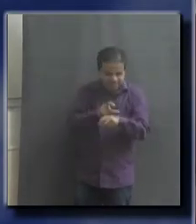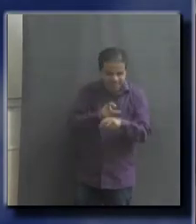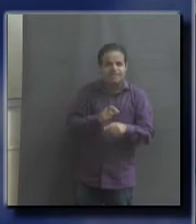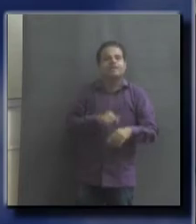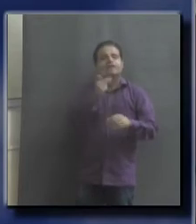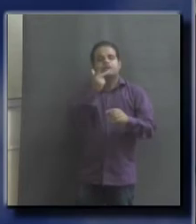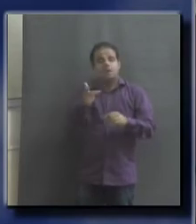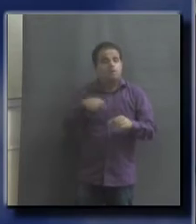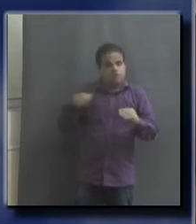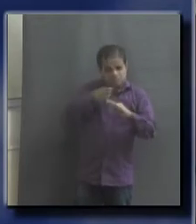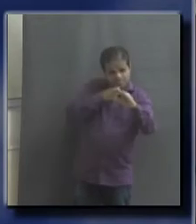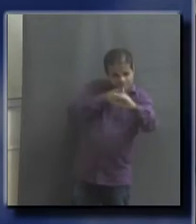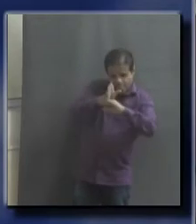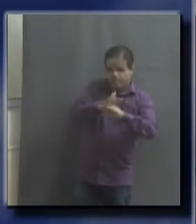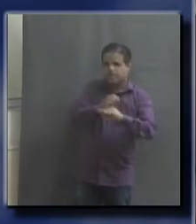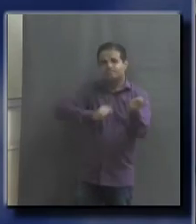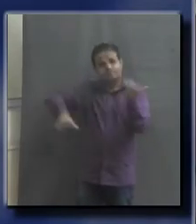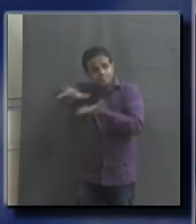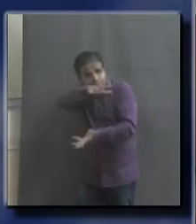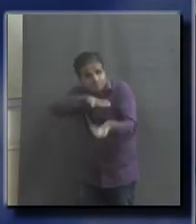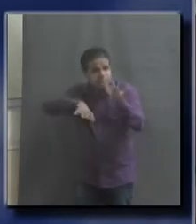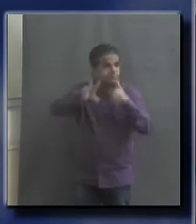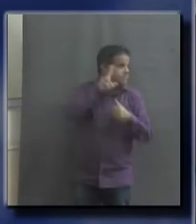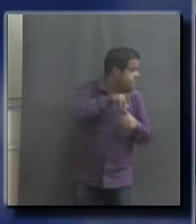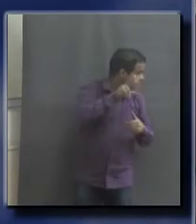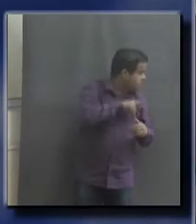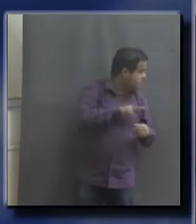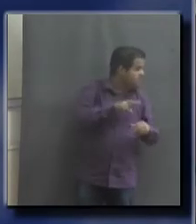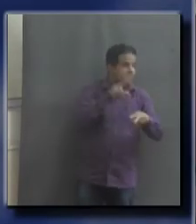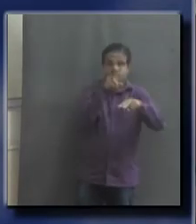Então, assim, a gente está participando de um momento histórico da